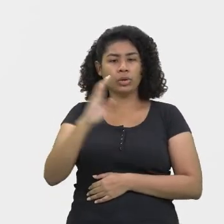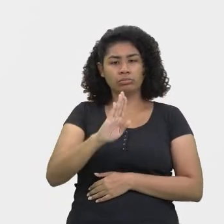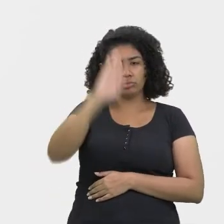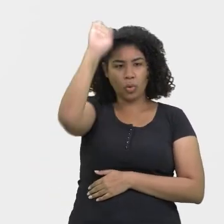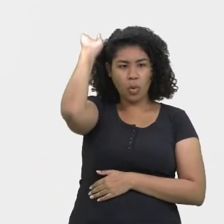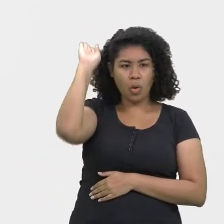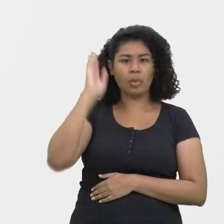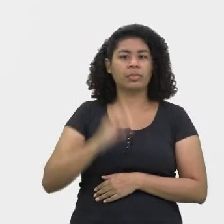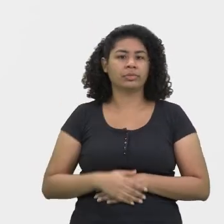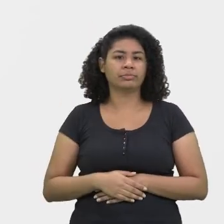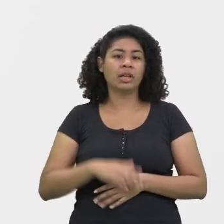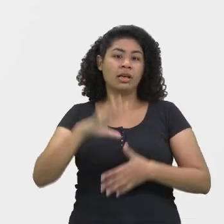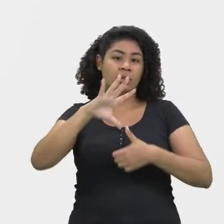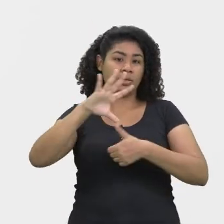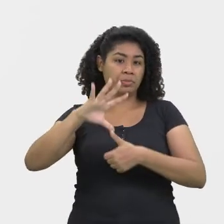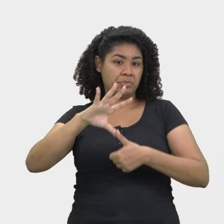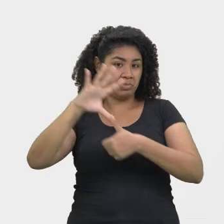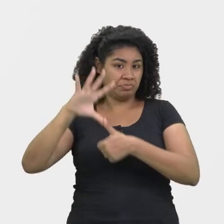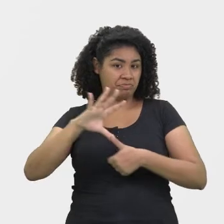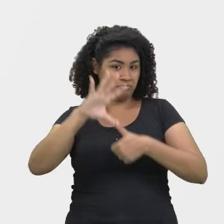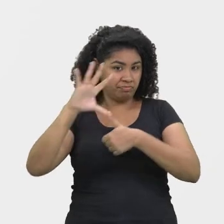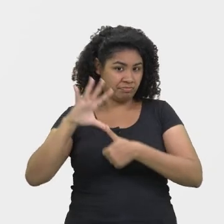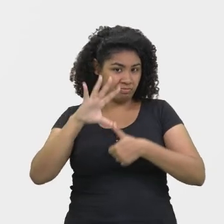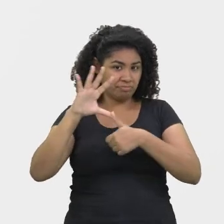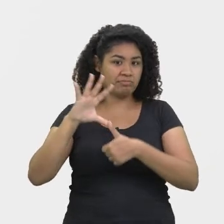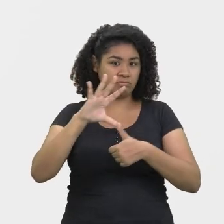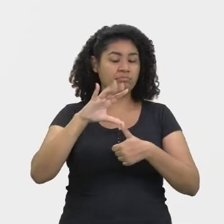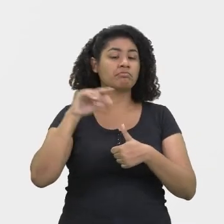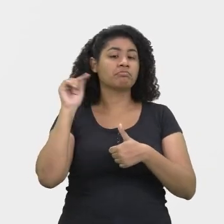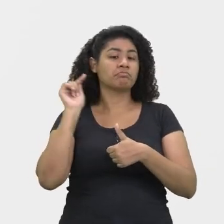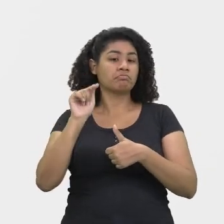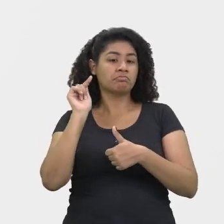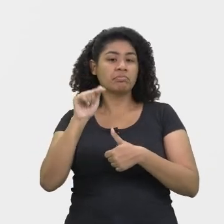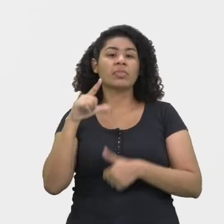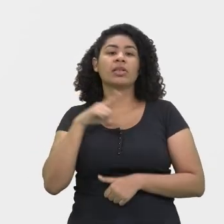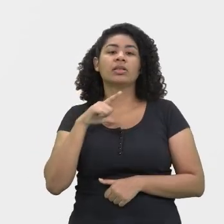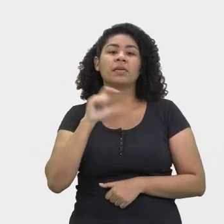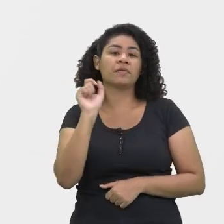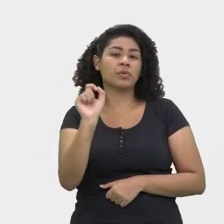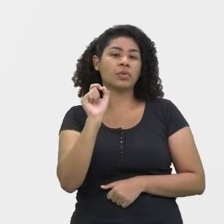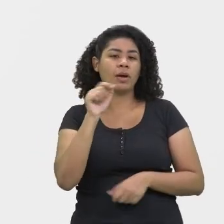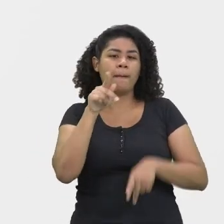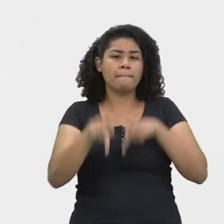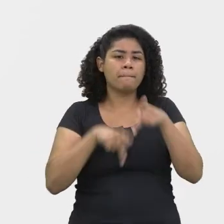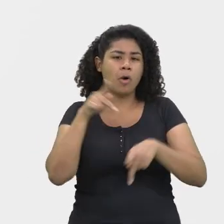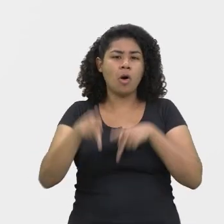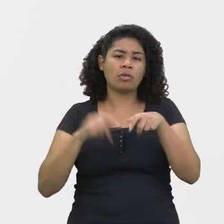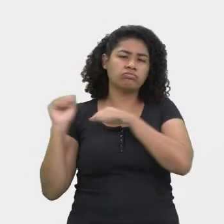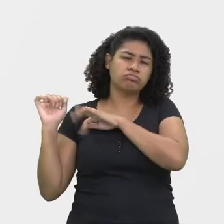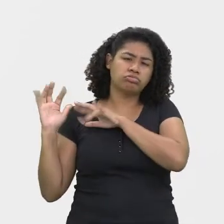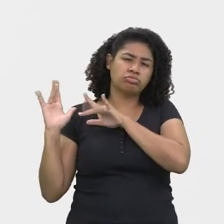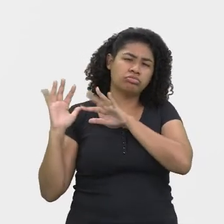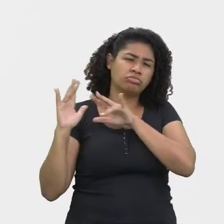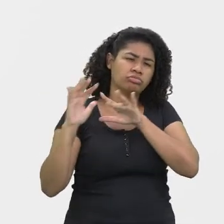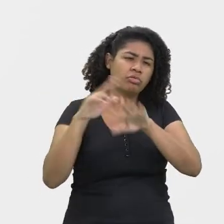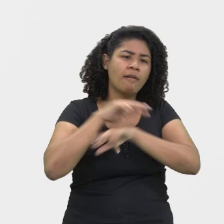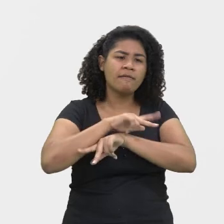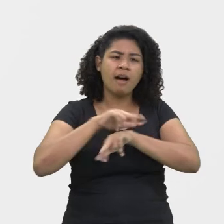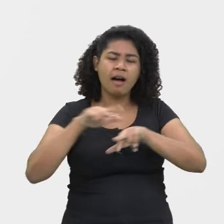Na América do Norte, para cuja colonização vários povos contribuíram, o resultado,